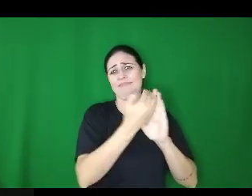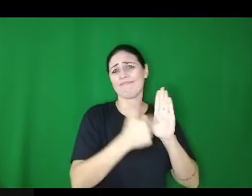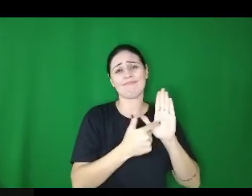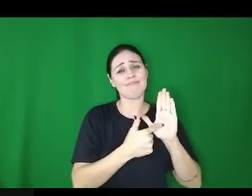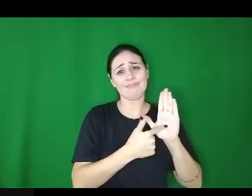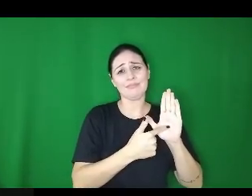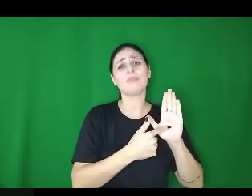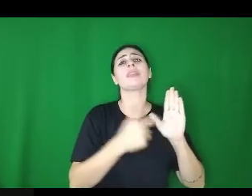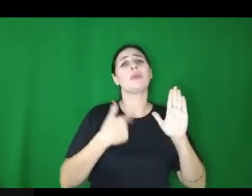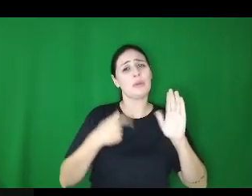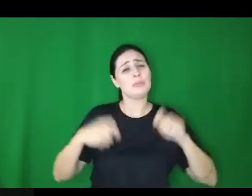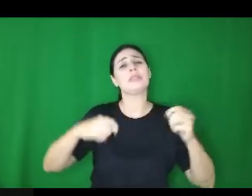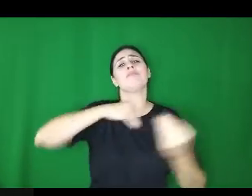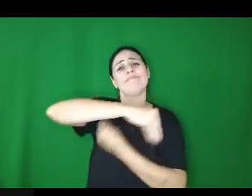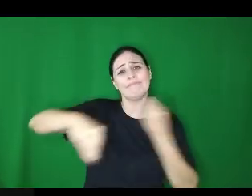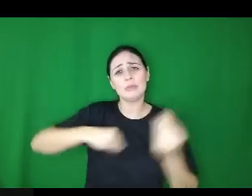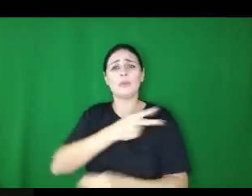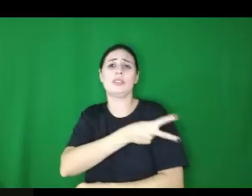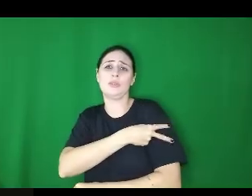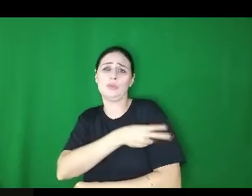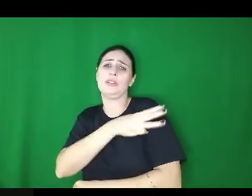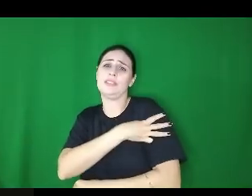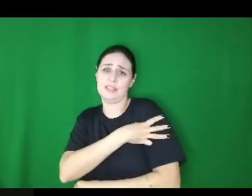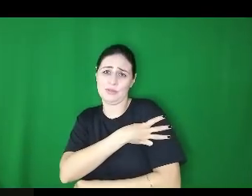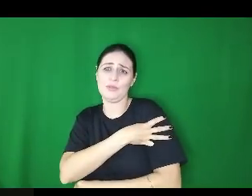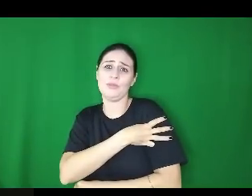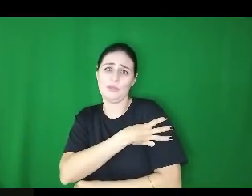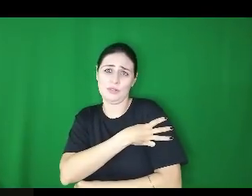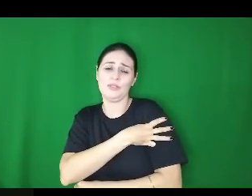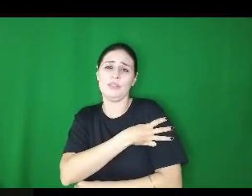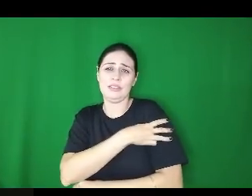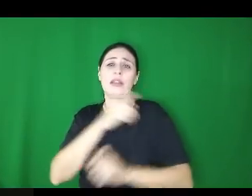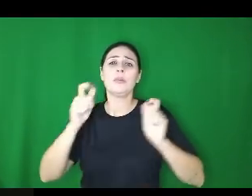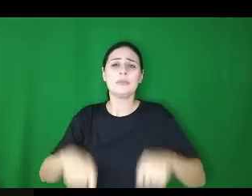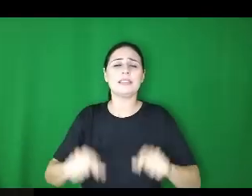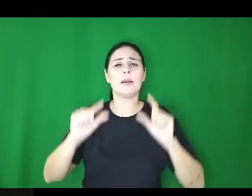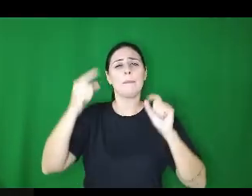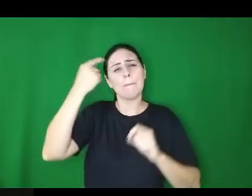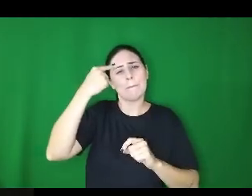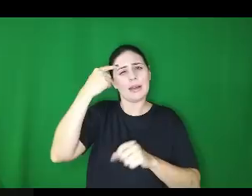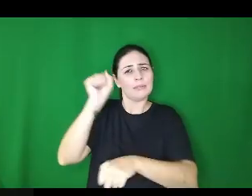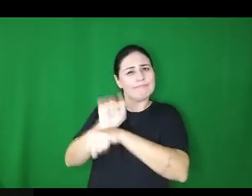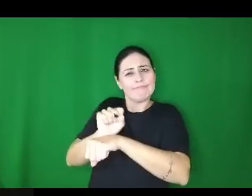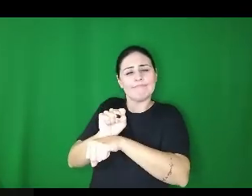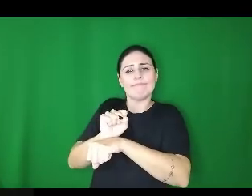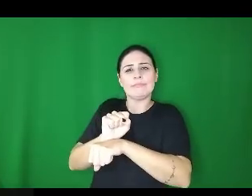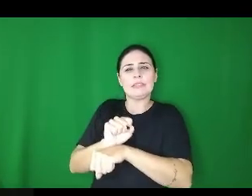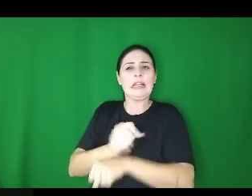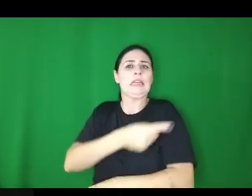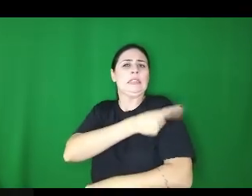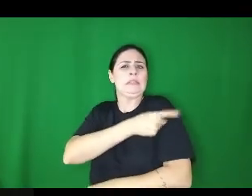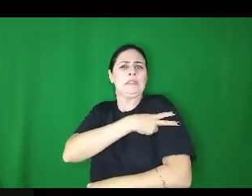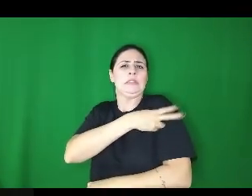esse flexibilizar? Significa uma priorização, né, que é chamada priorização curricular, quer dizer, de tudo aquilo, o que